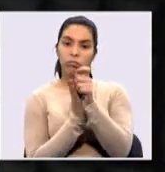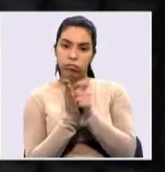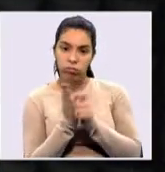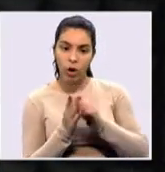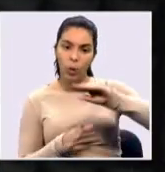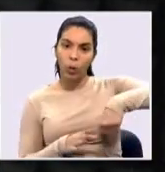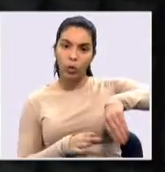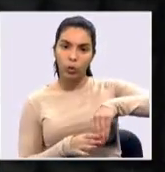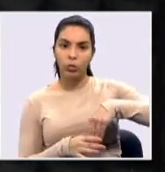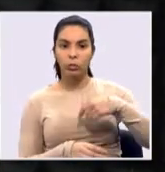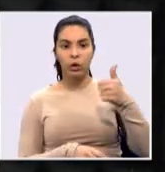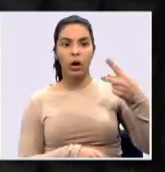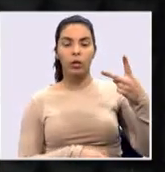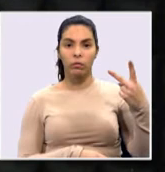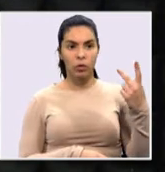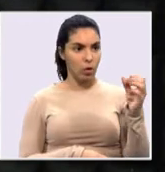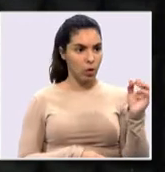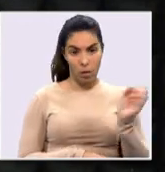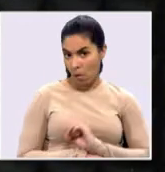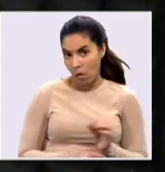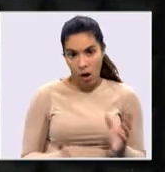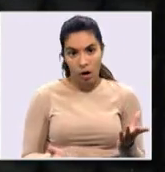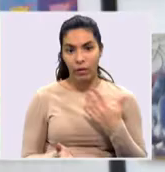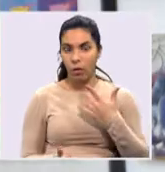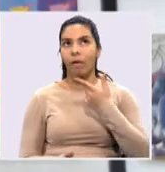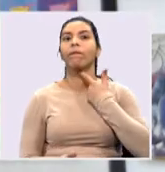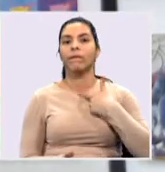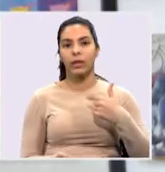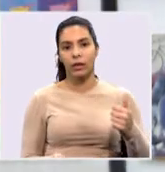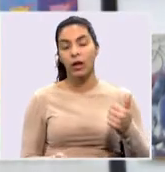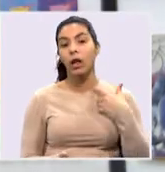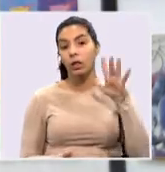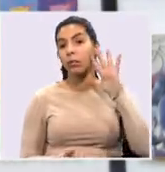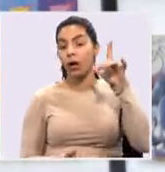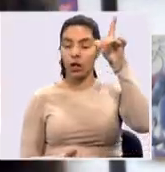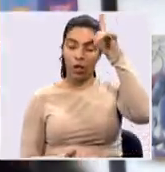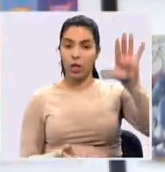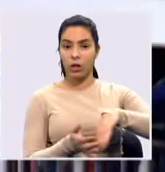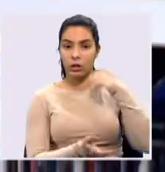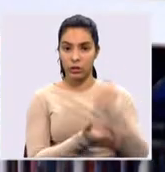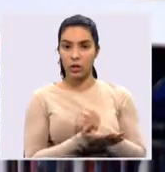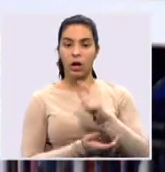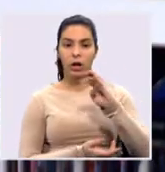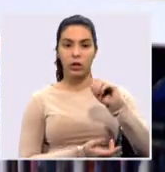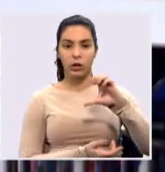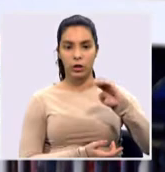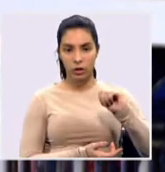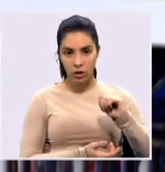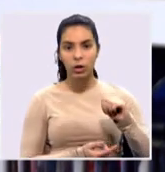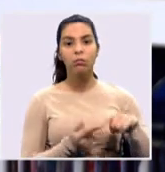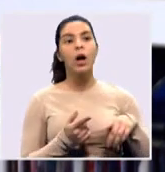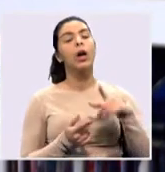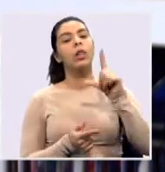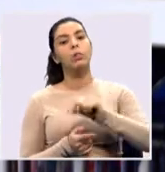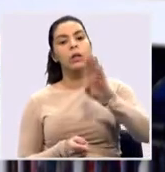Sem uma produtora de conteúdos, pelo menos a televisão não acontece. Sou licenciada em jornalismo pela ESCS. Depois fui fazer um